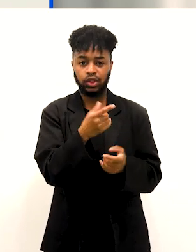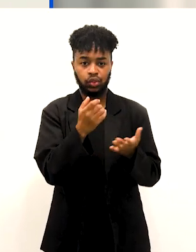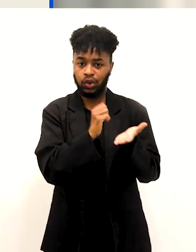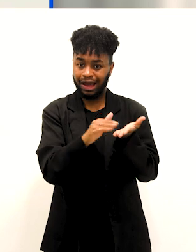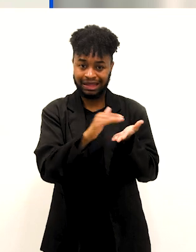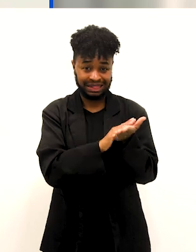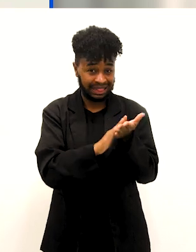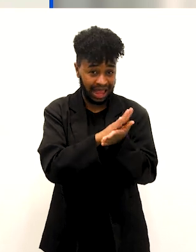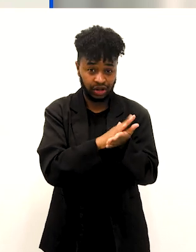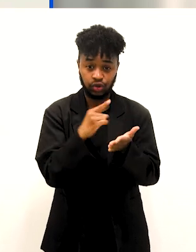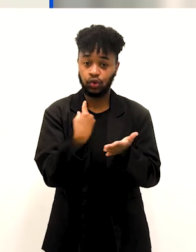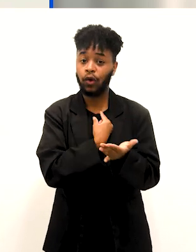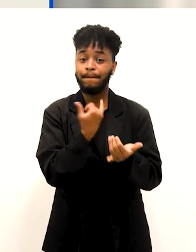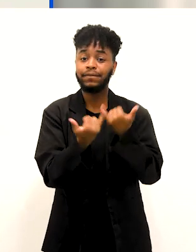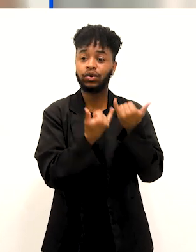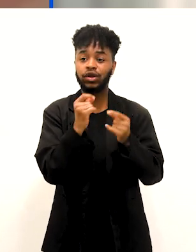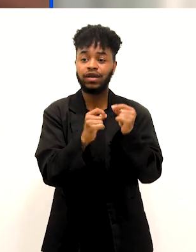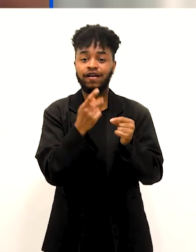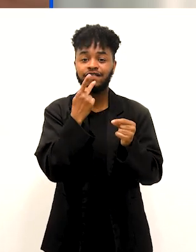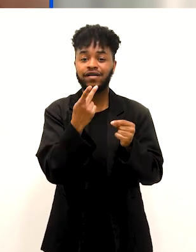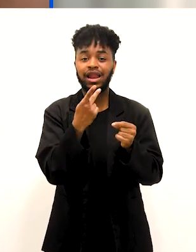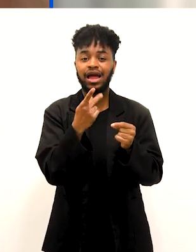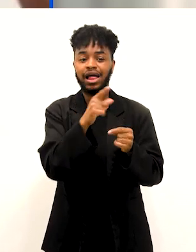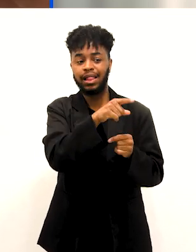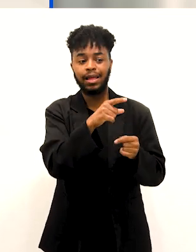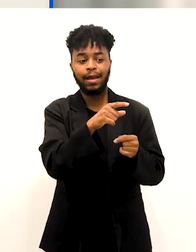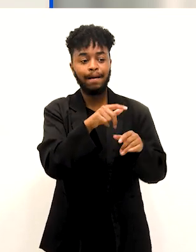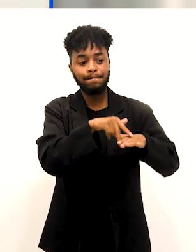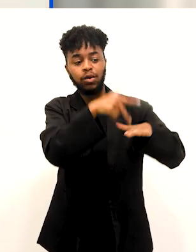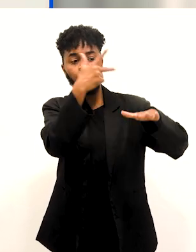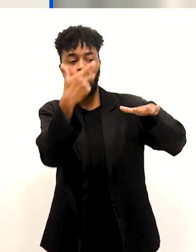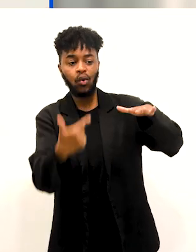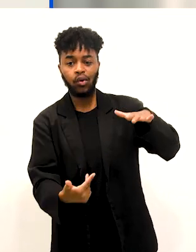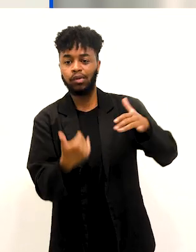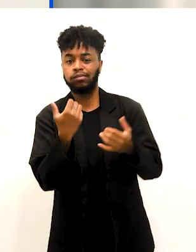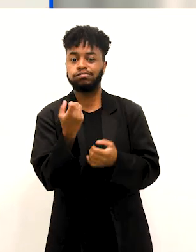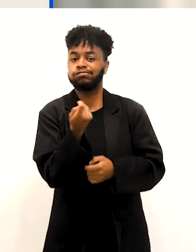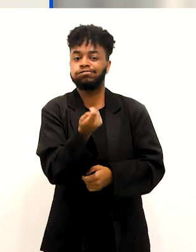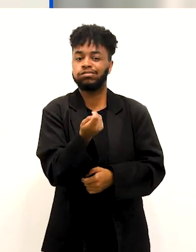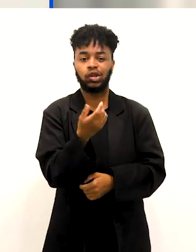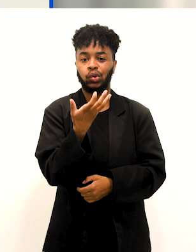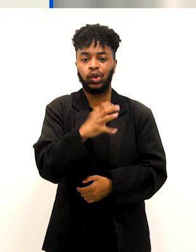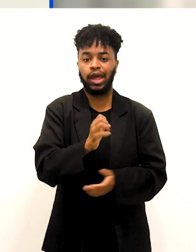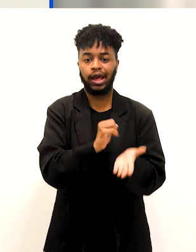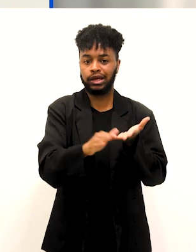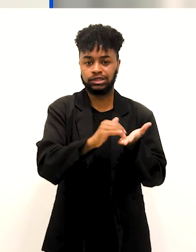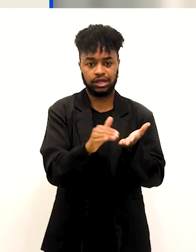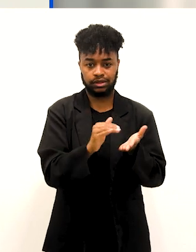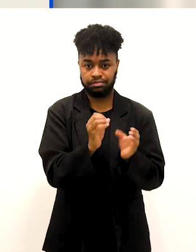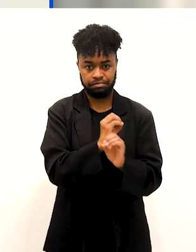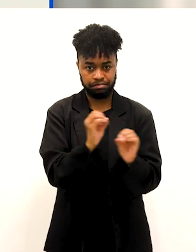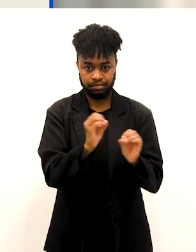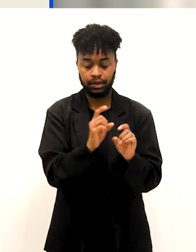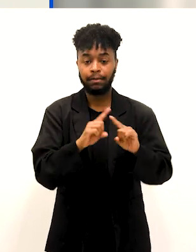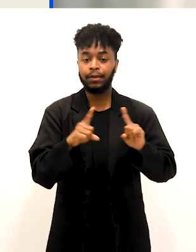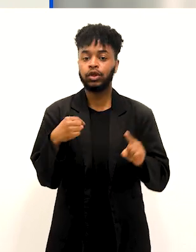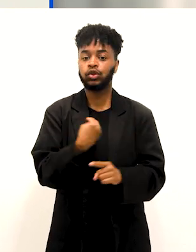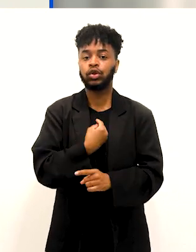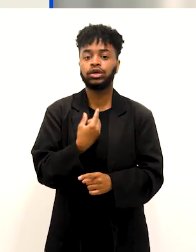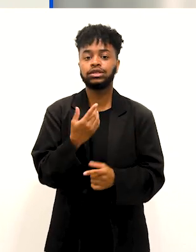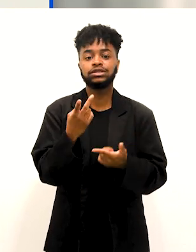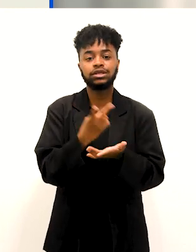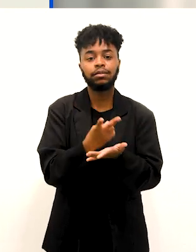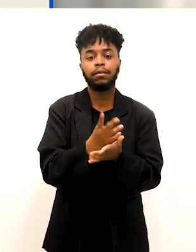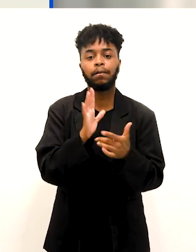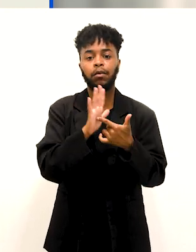Firme no. A gente brinca dizendo que ela pula na piscina com um sorrisão, não faz uma bolha. Então, a gente sempre explica, as experiências